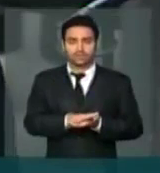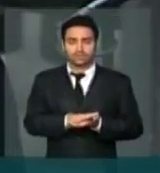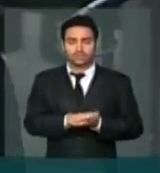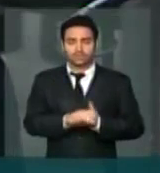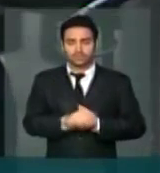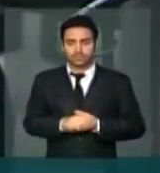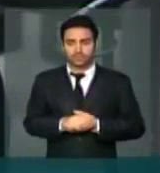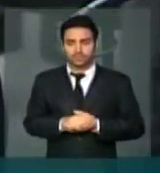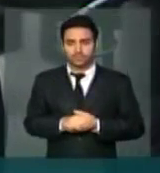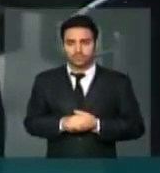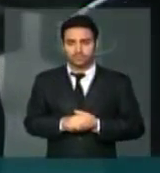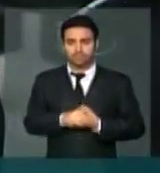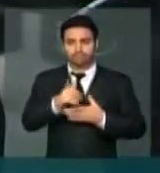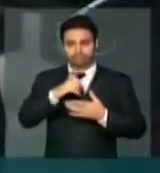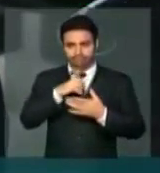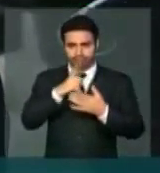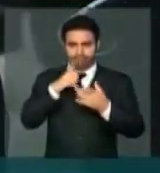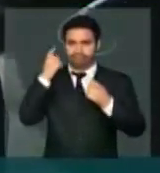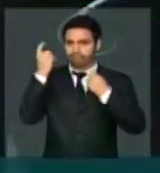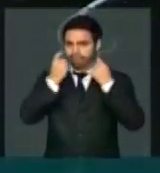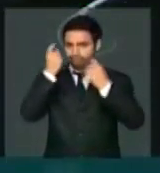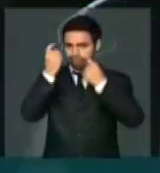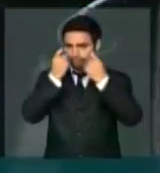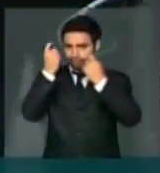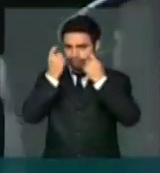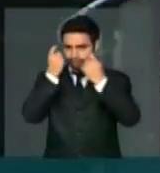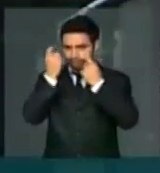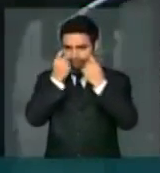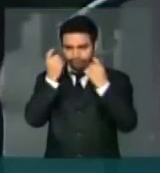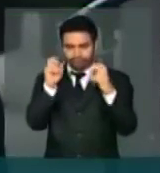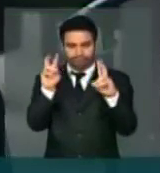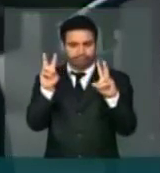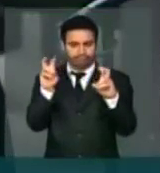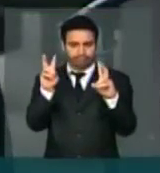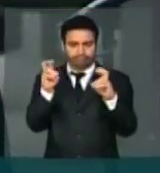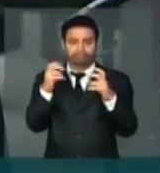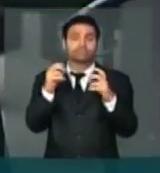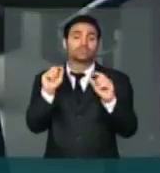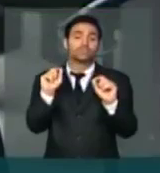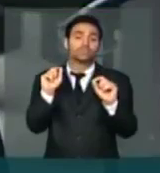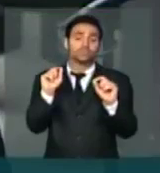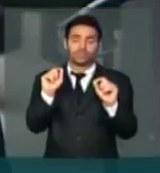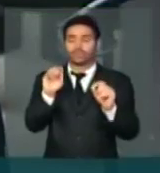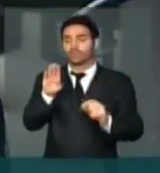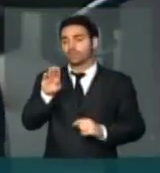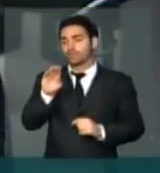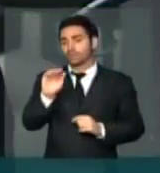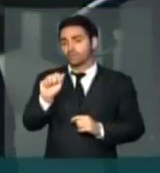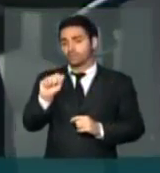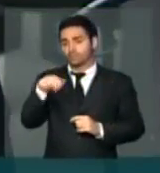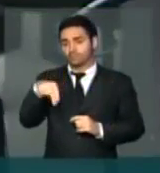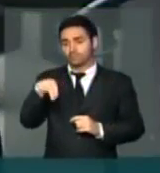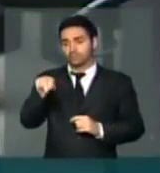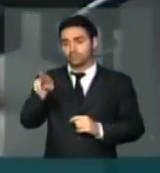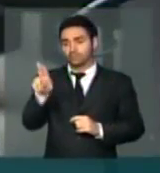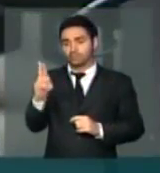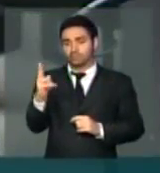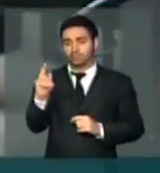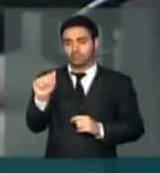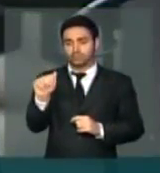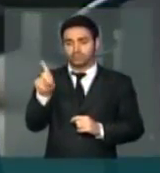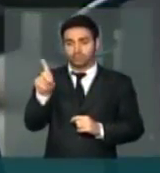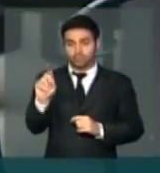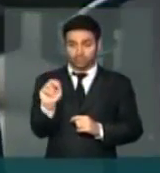sucesso. Preocupações que dizem respeito ao tema é o conceito de banhado, vegetação nativa do